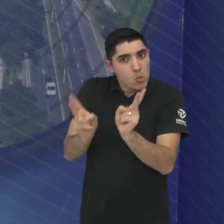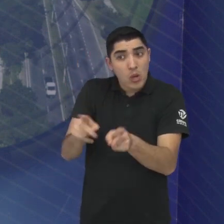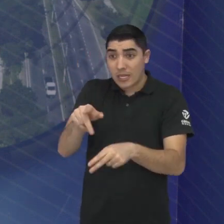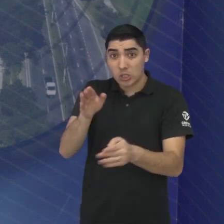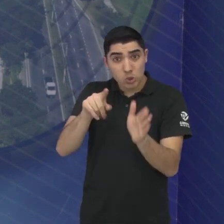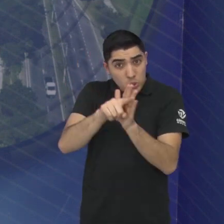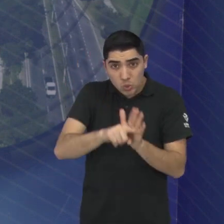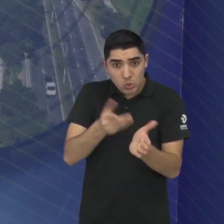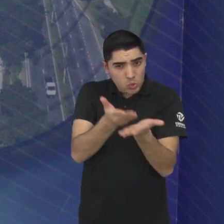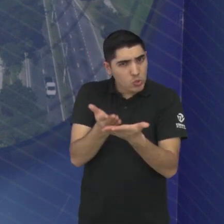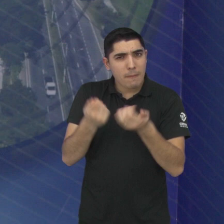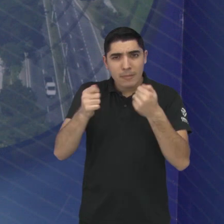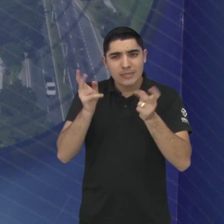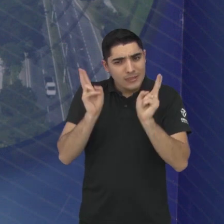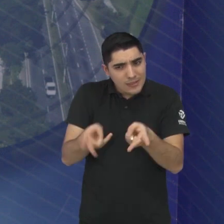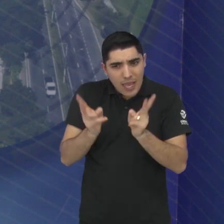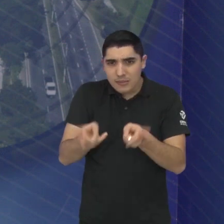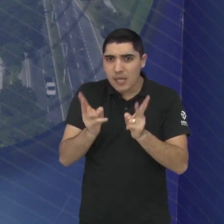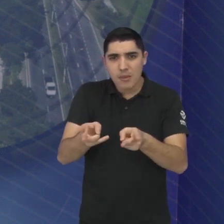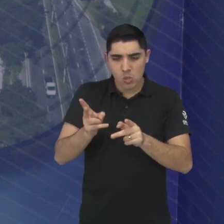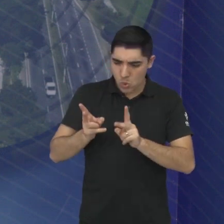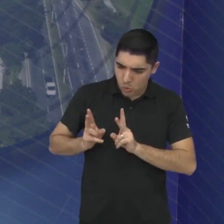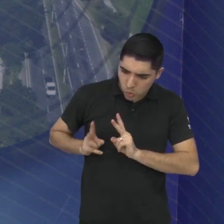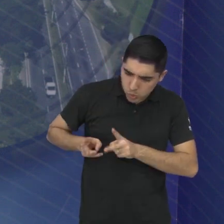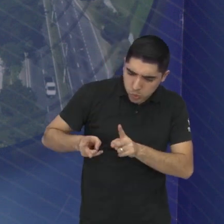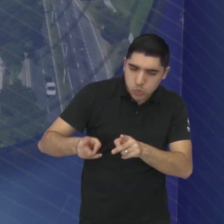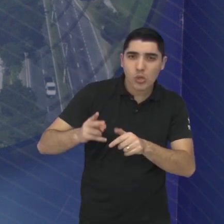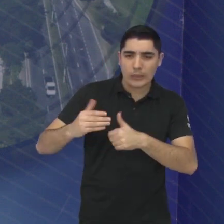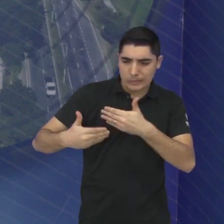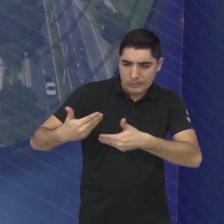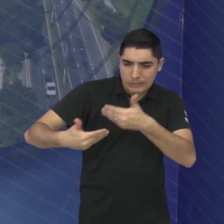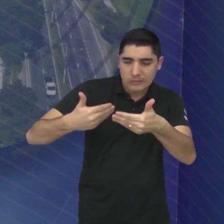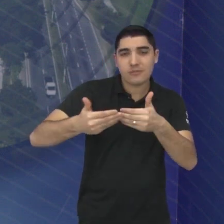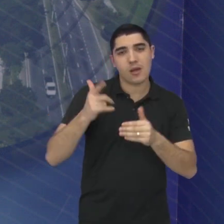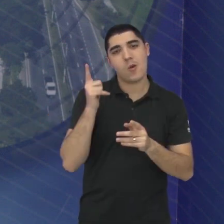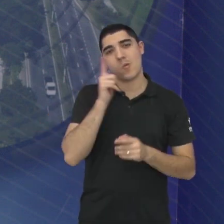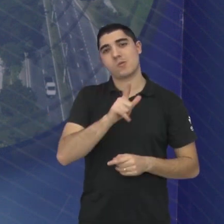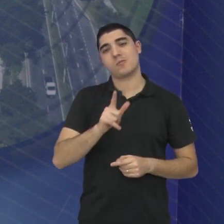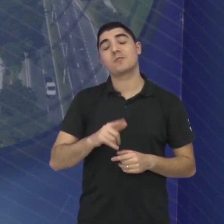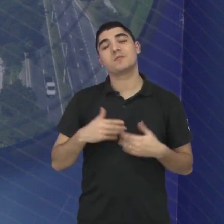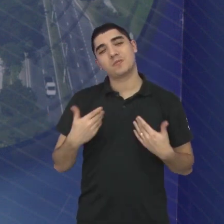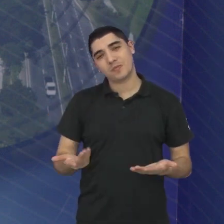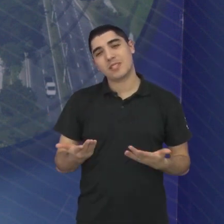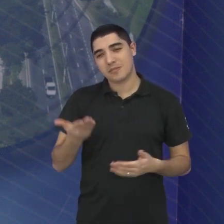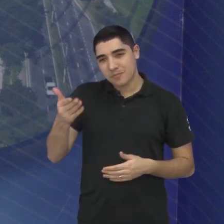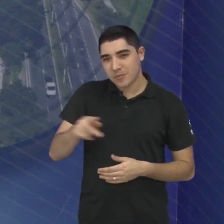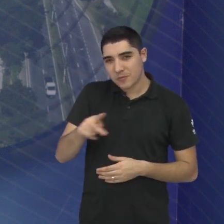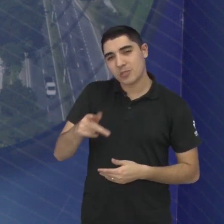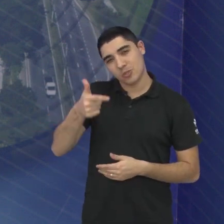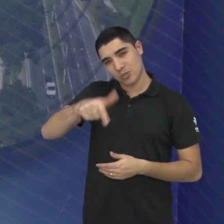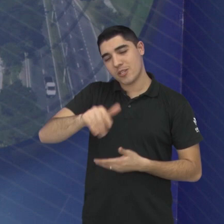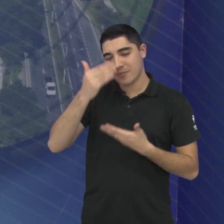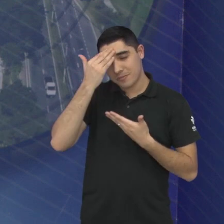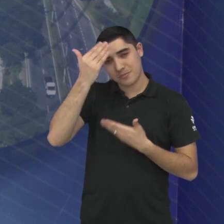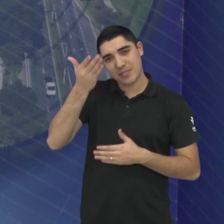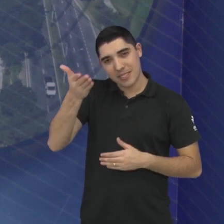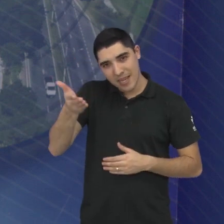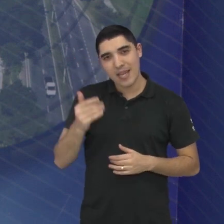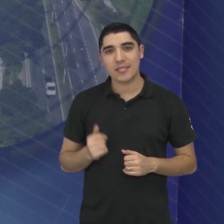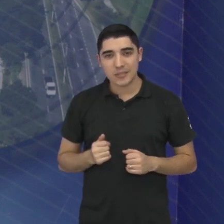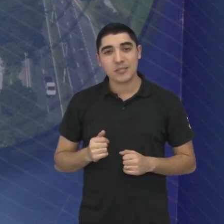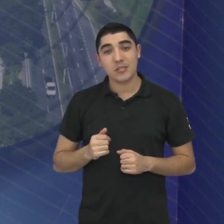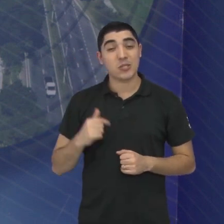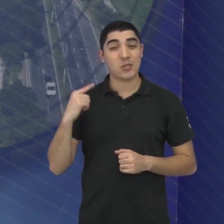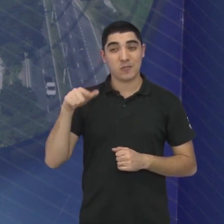esses estudos não podem parar, eles precisam sempre, pelo contrário, precisam sempre avançar cada vez mais. Então é isso, professor, mais uma vez,